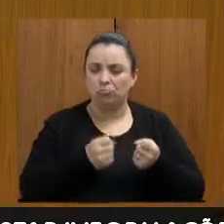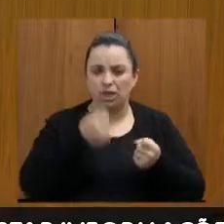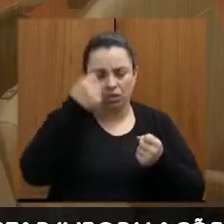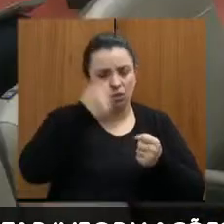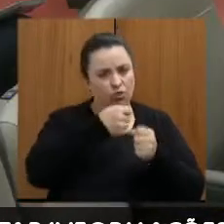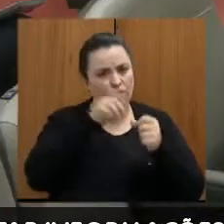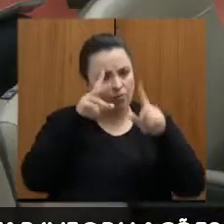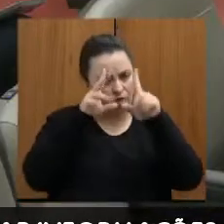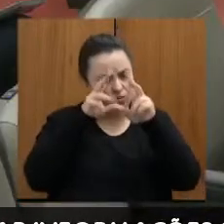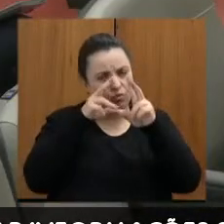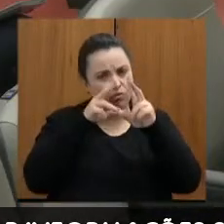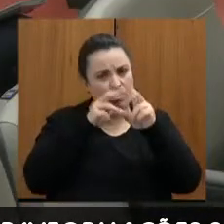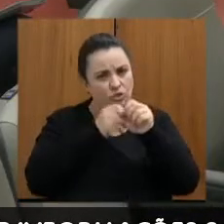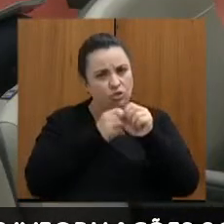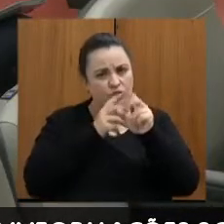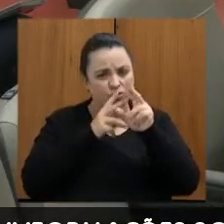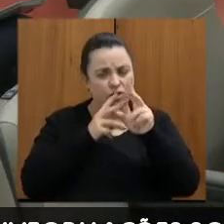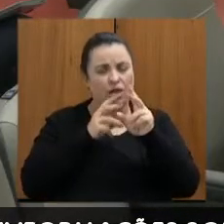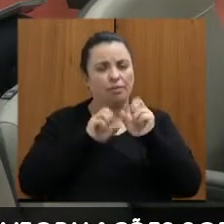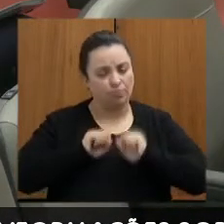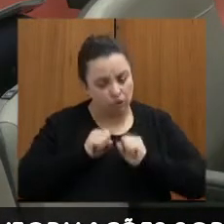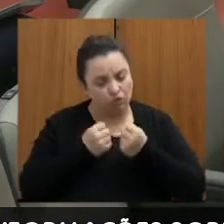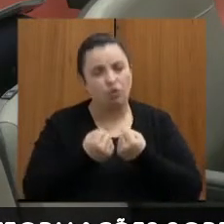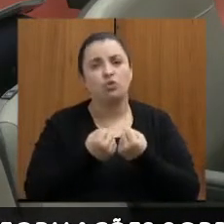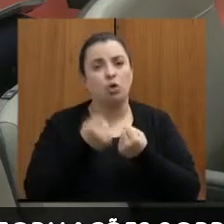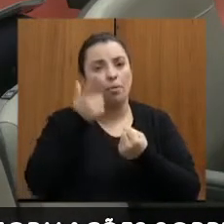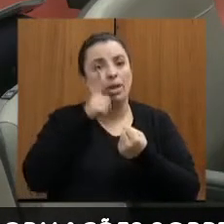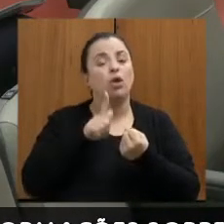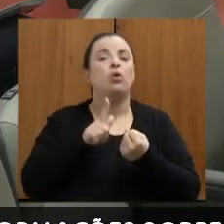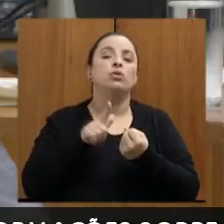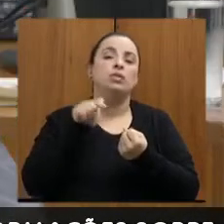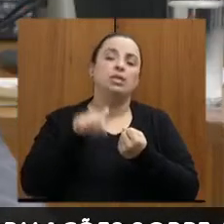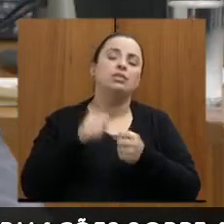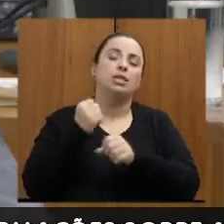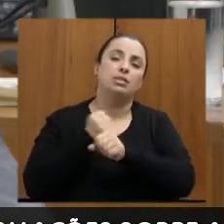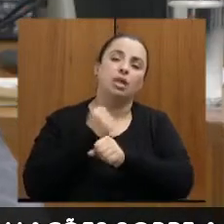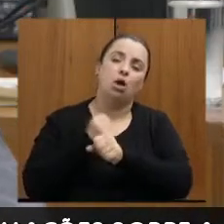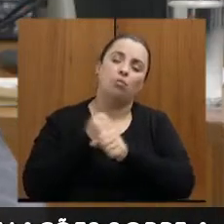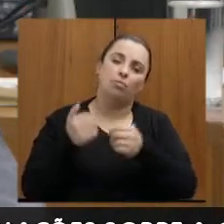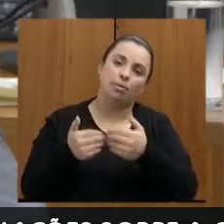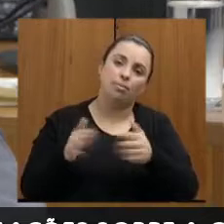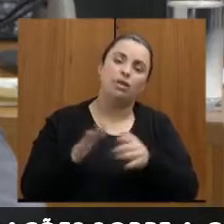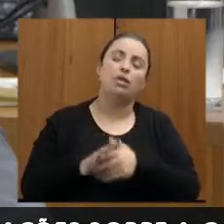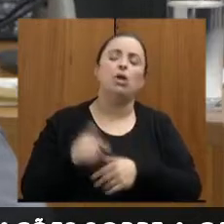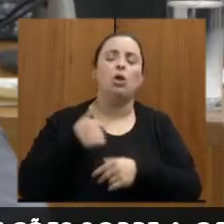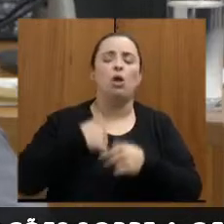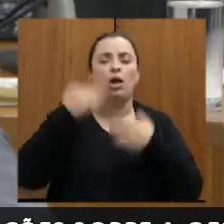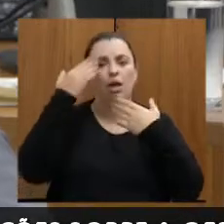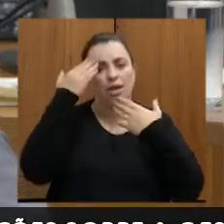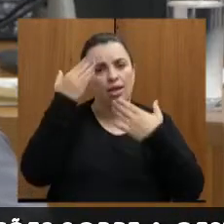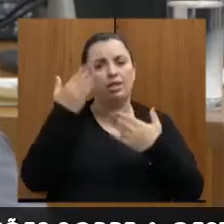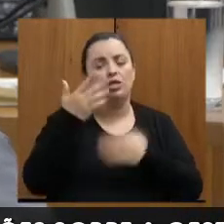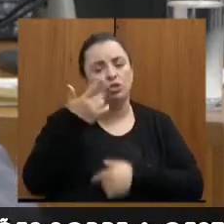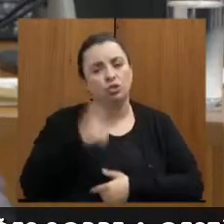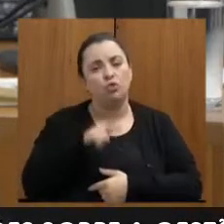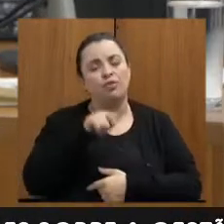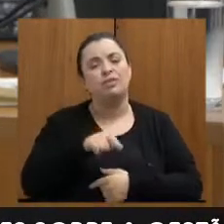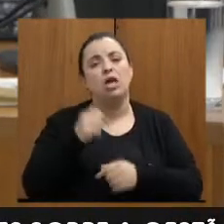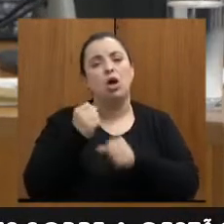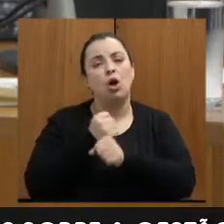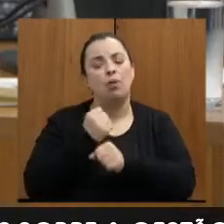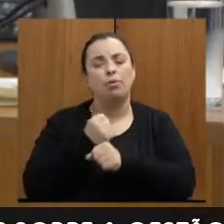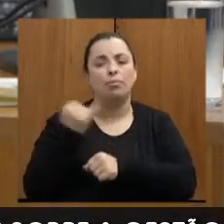lá com a gente no dia foi né determinado também então quero agradecer mais uma vez essa obra